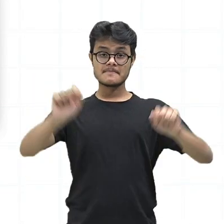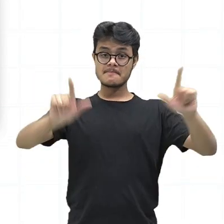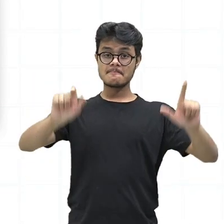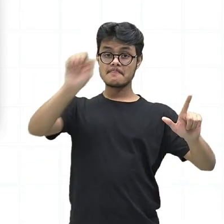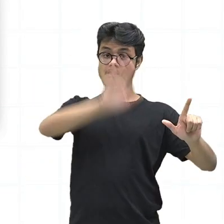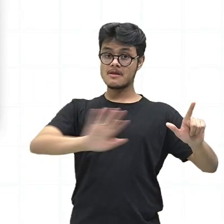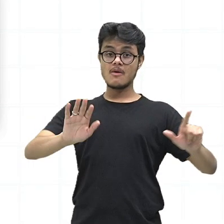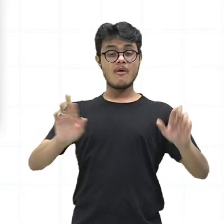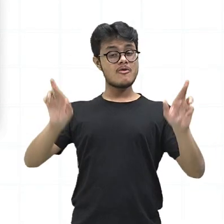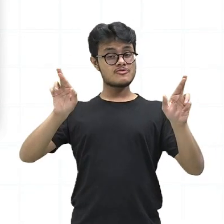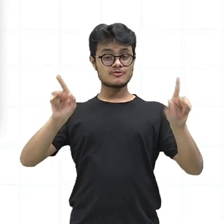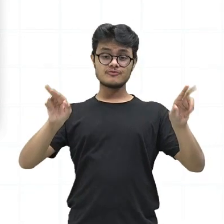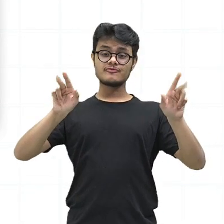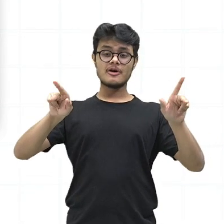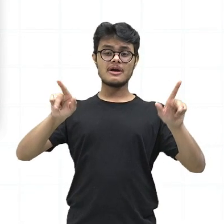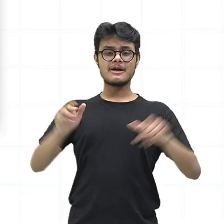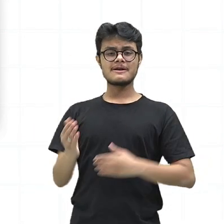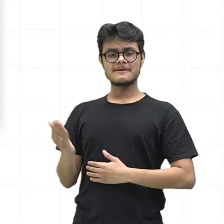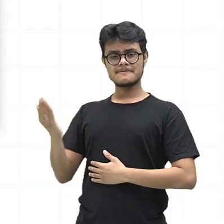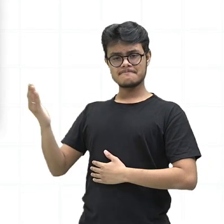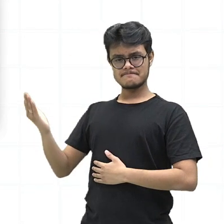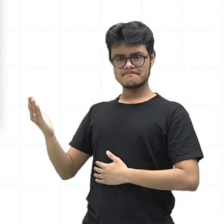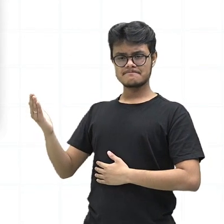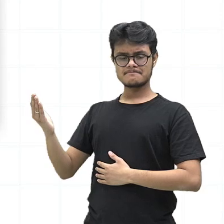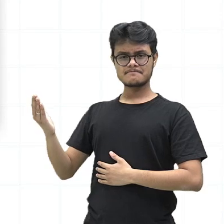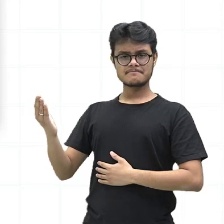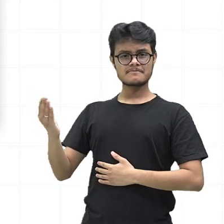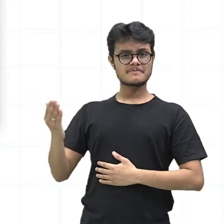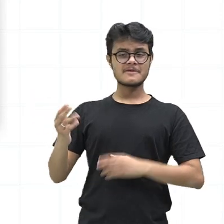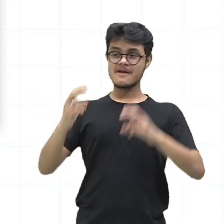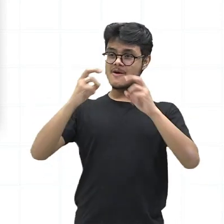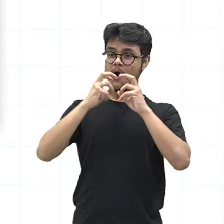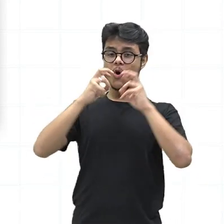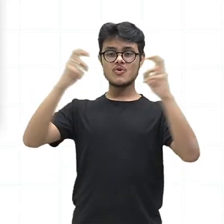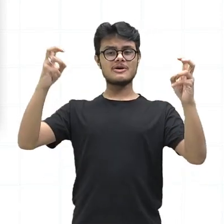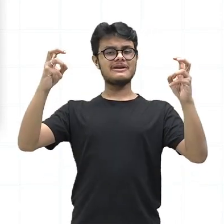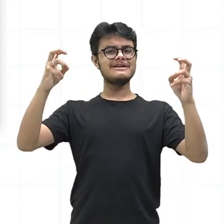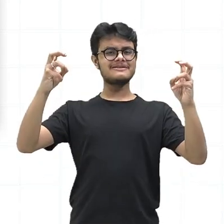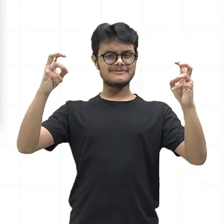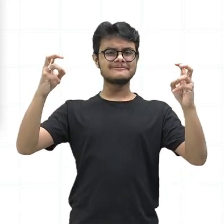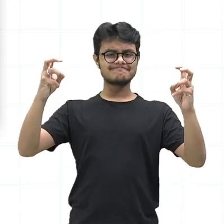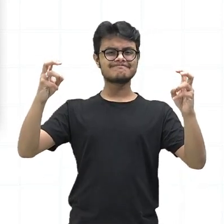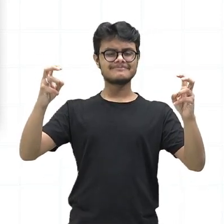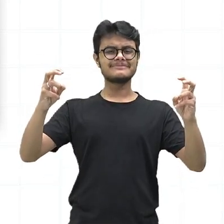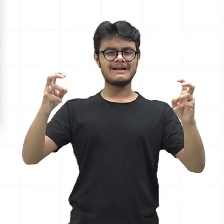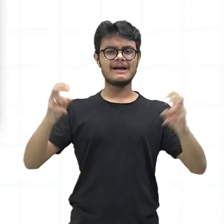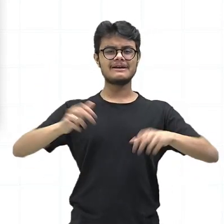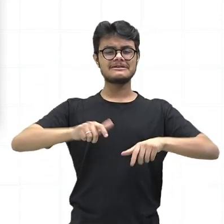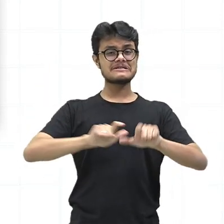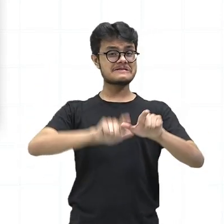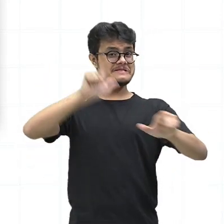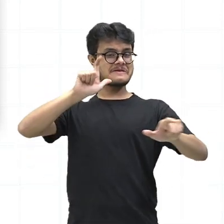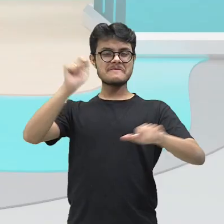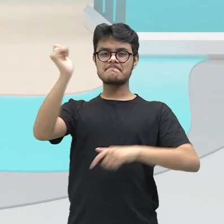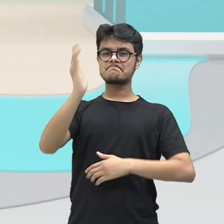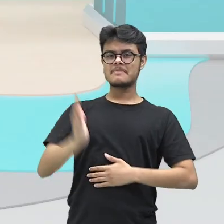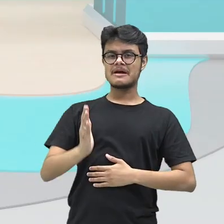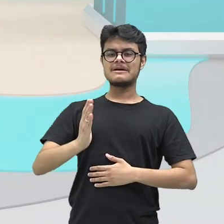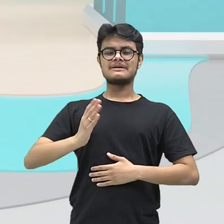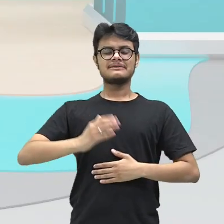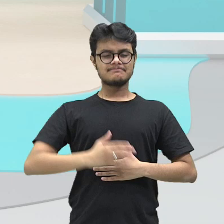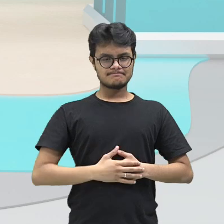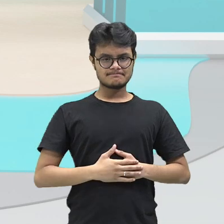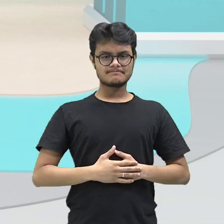diferente. Olha só, Pedro Américo, Independência ou Morte. Essa obra também é conhecida como O